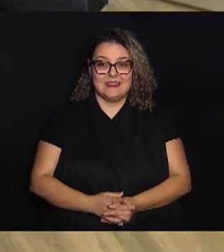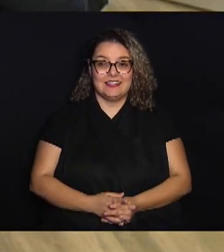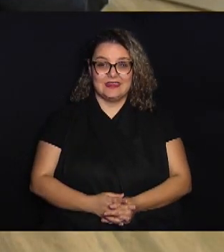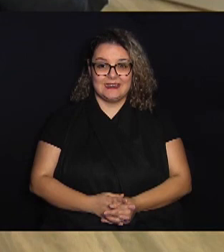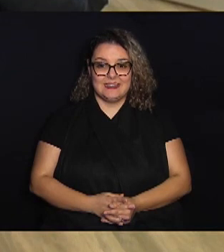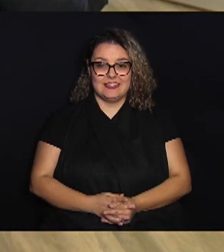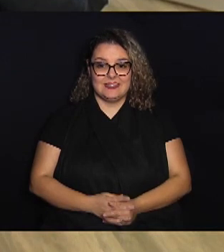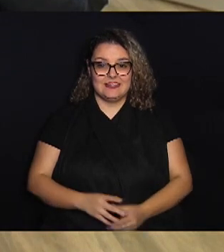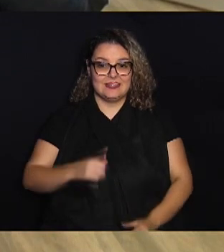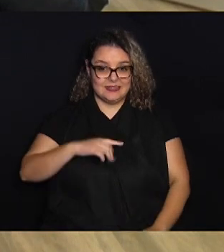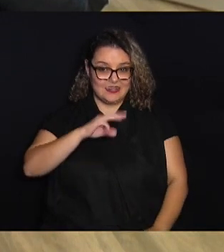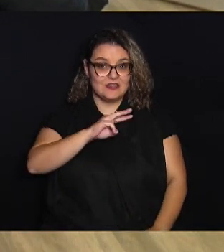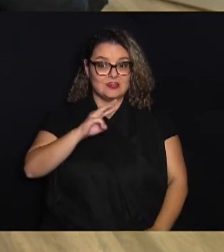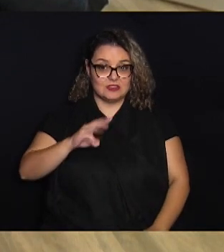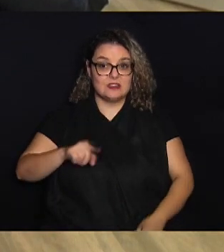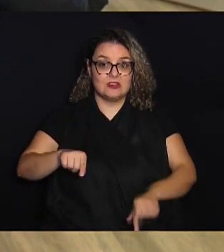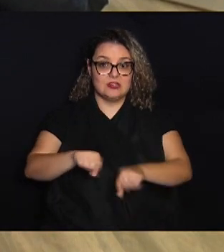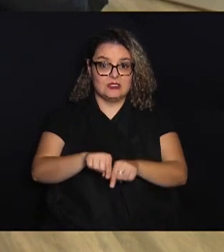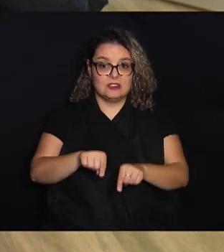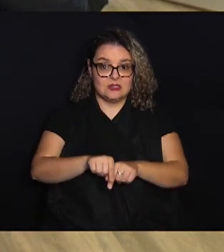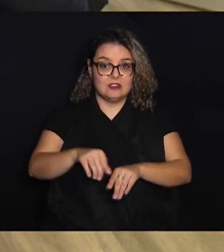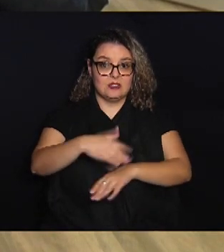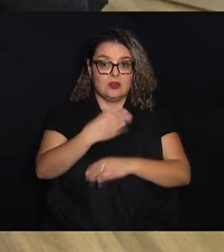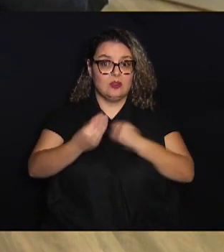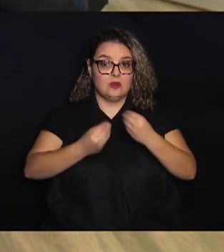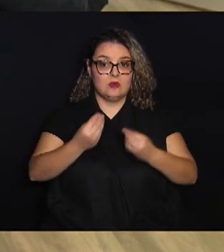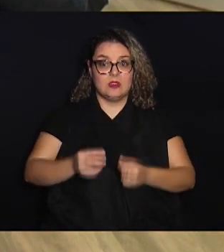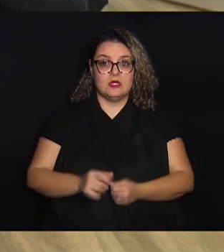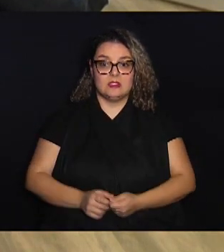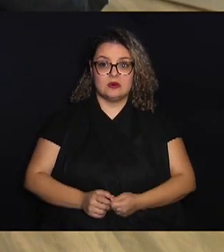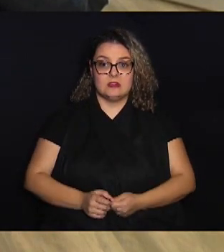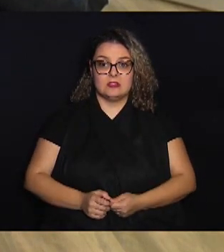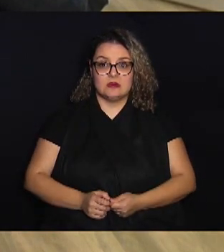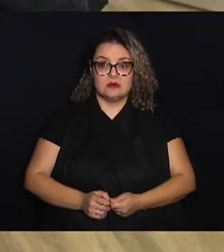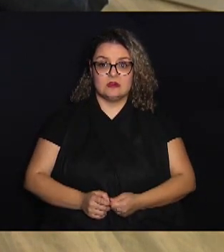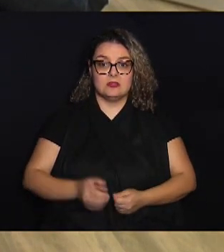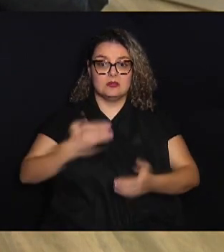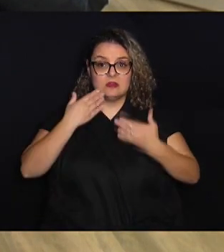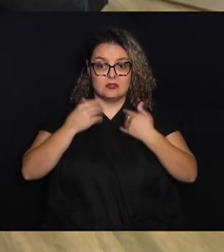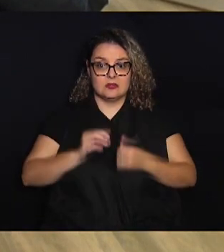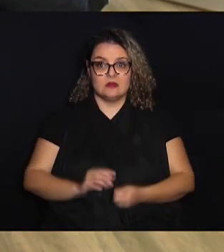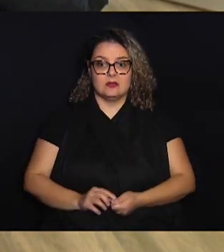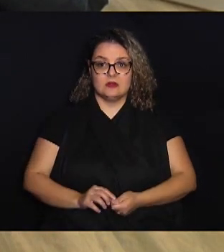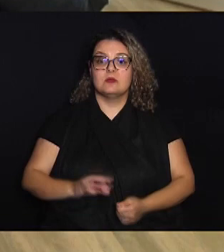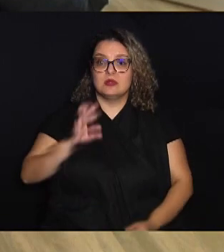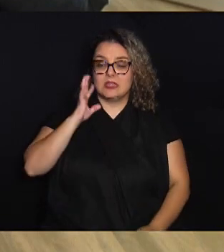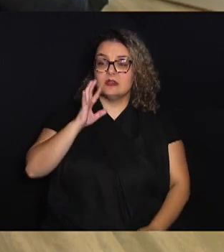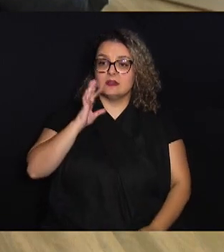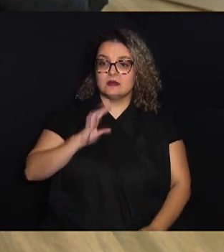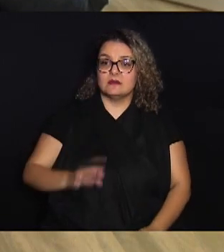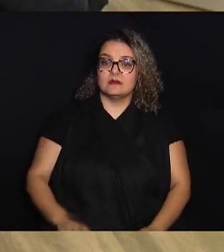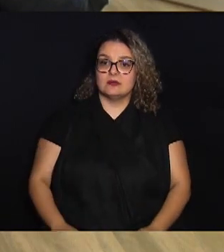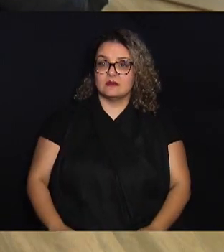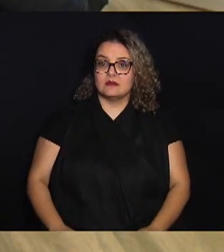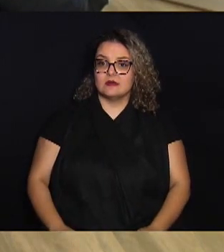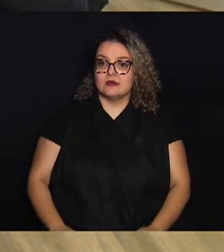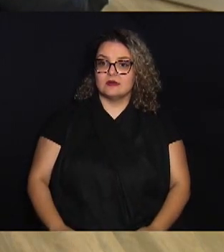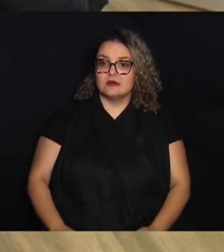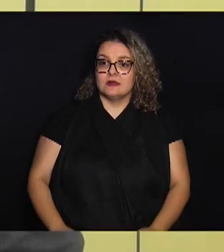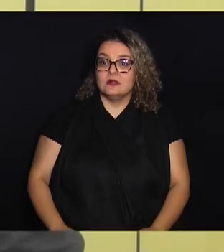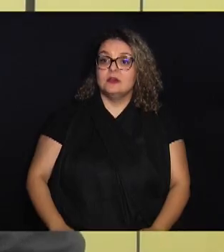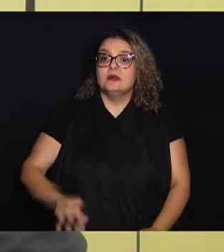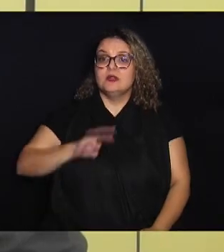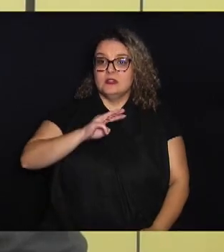no site, questão de rua, Sim. como que é aquele quadro lá que a gente estava conversando? Isso. Bem bacana, vou deixar você contar. E no